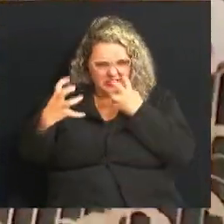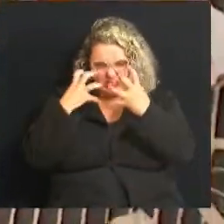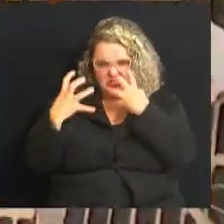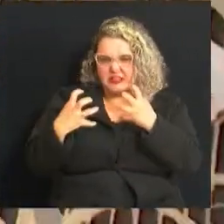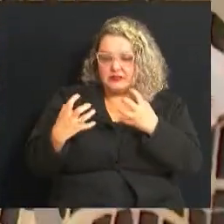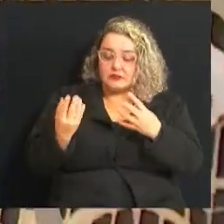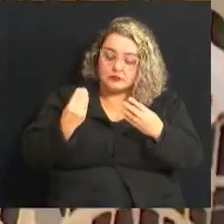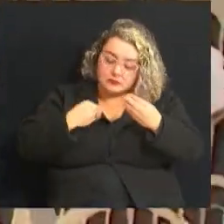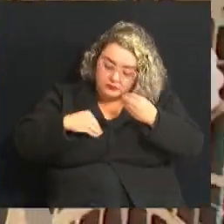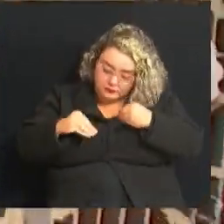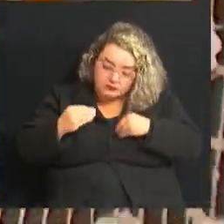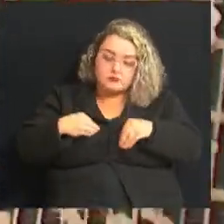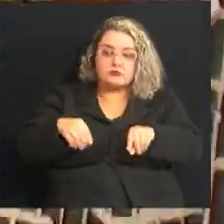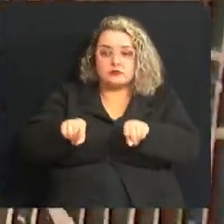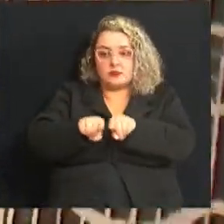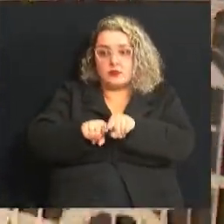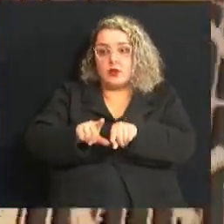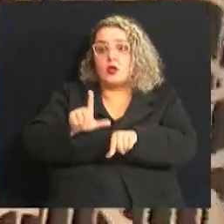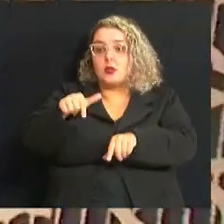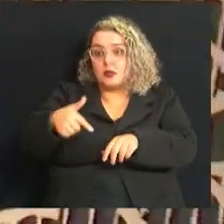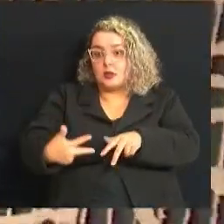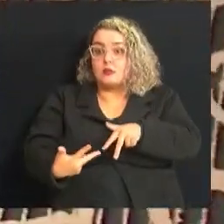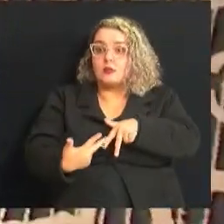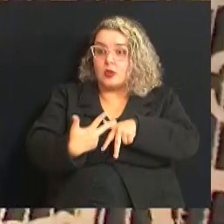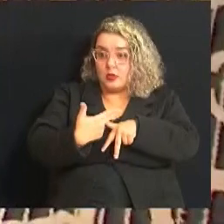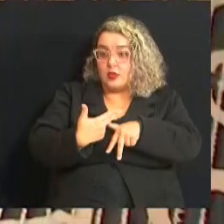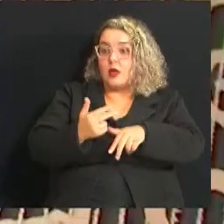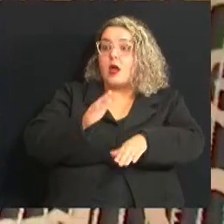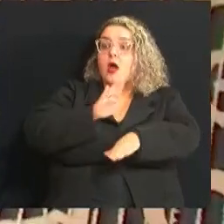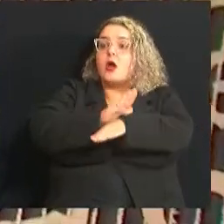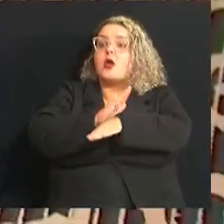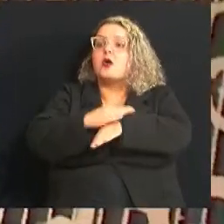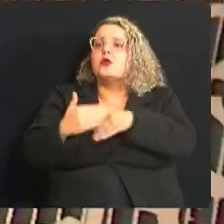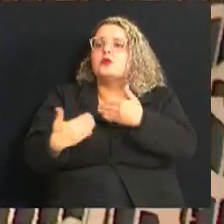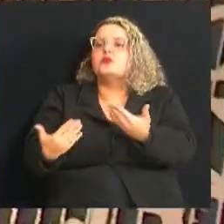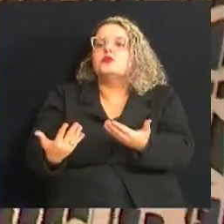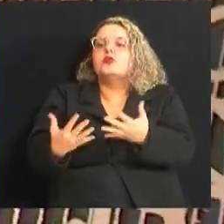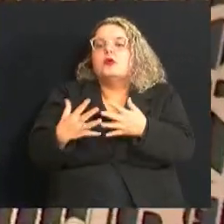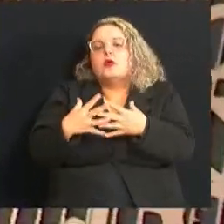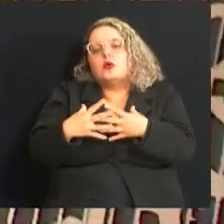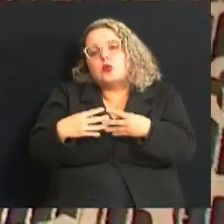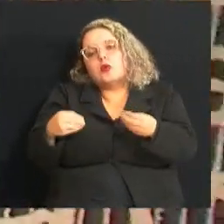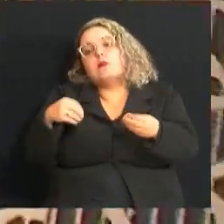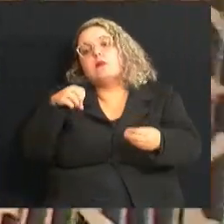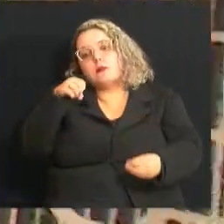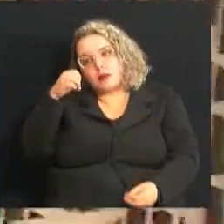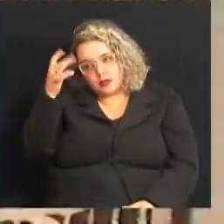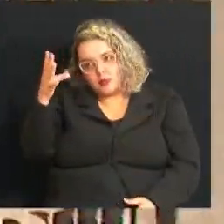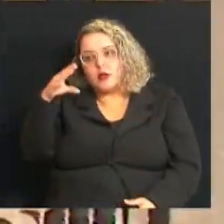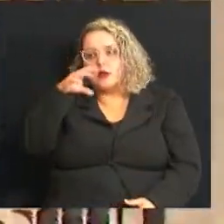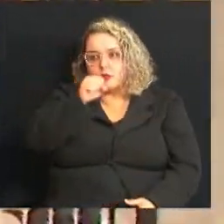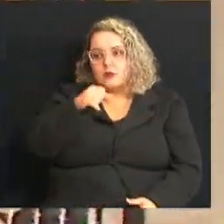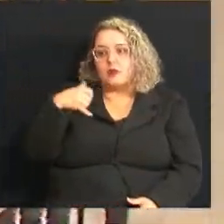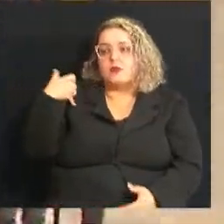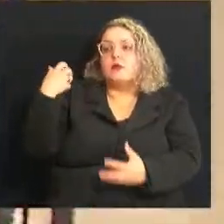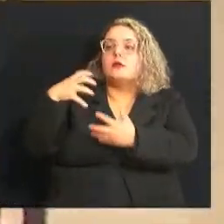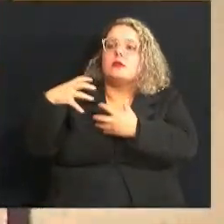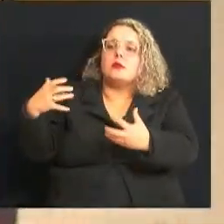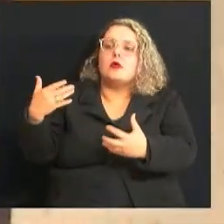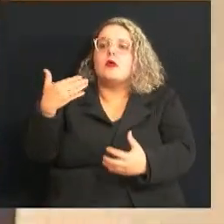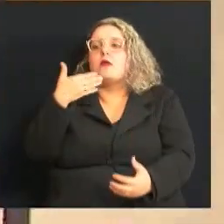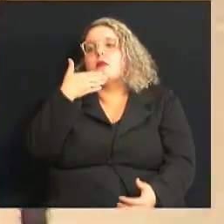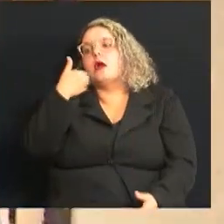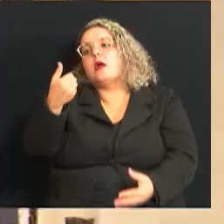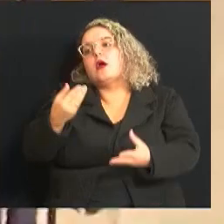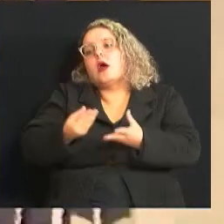depressão. No pós-operatório, ajuda no processo de cicatrização. Nos animais idosos, provoca uma melhora na